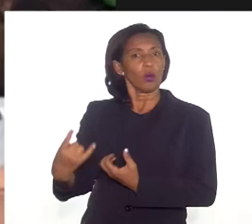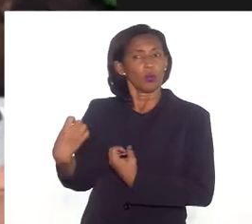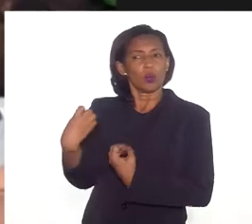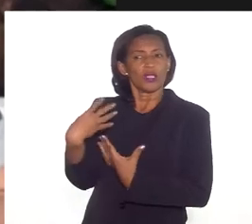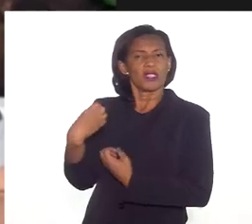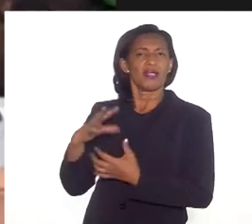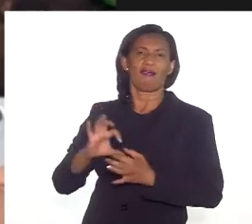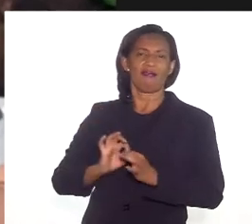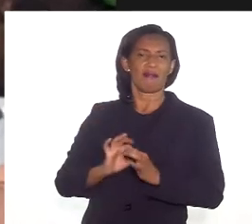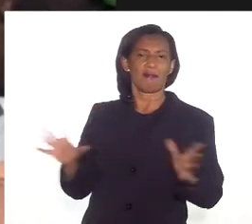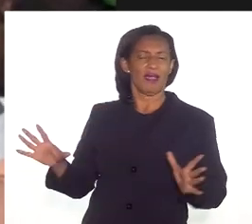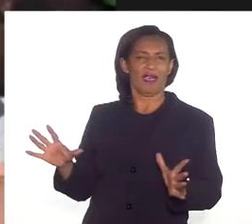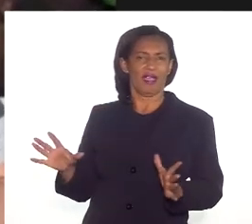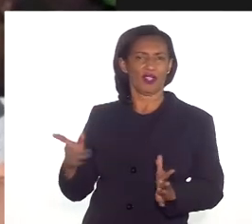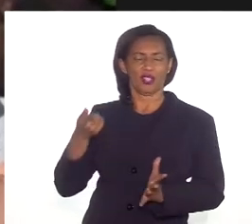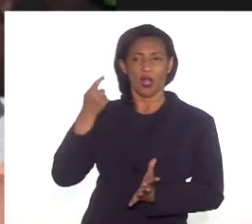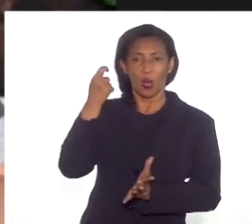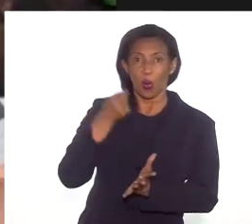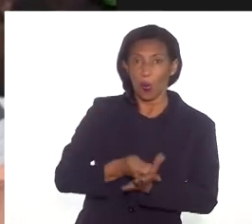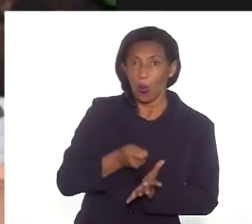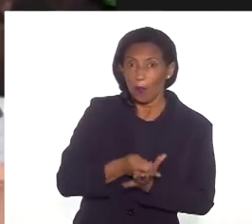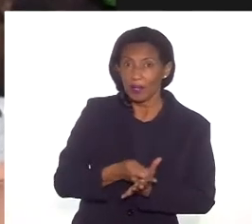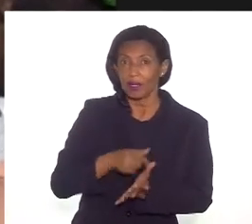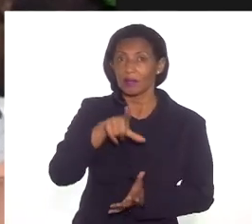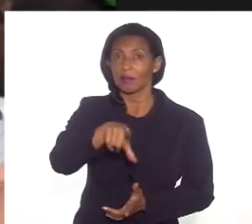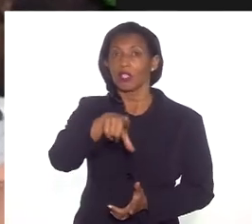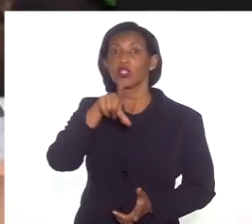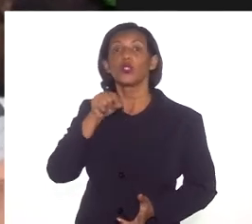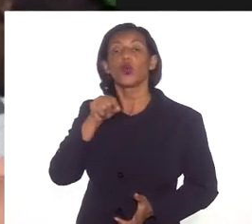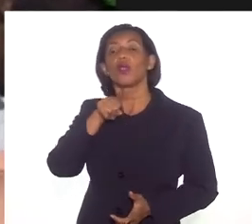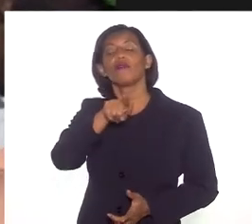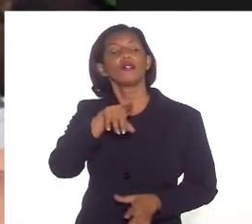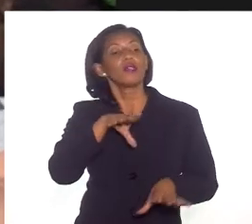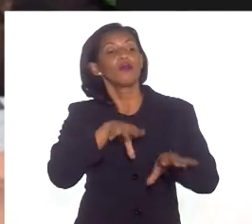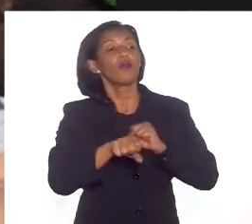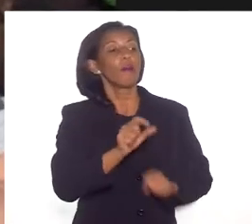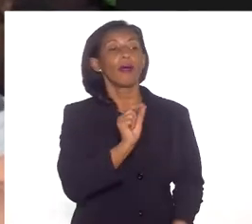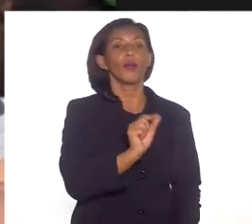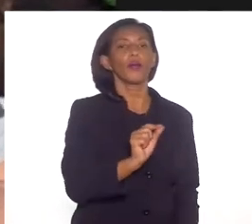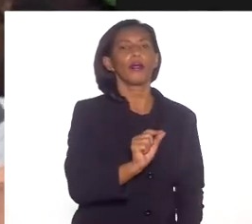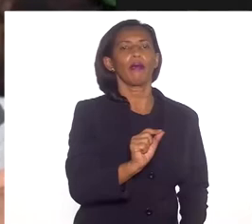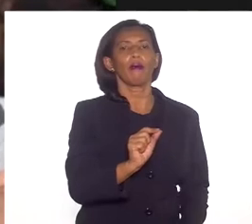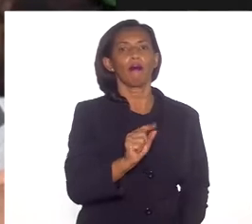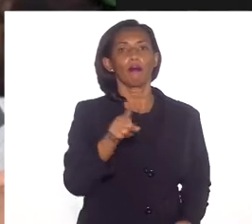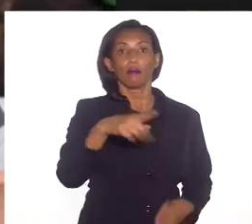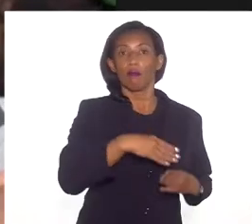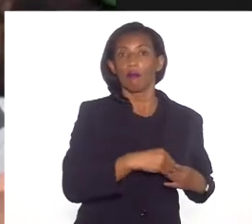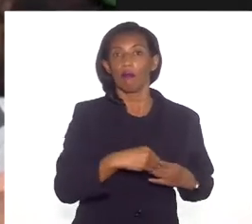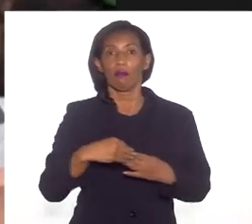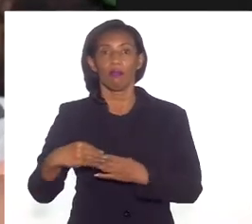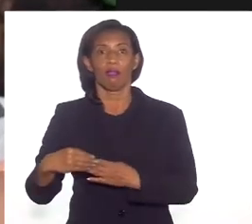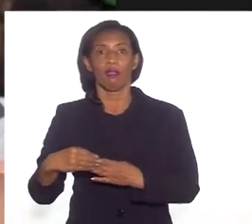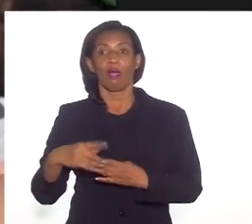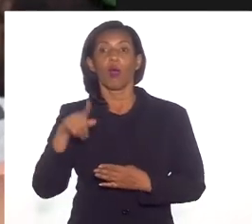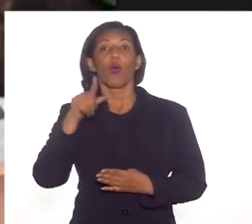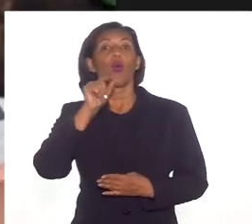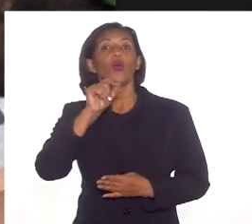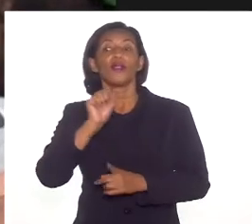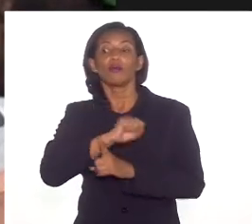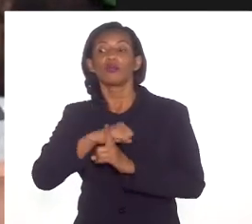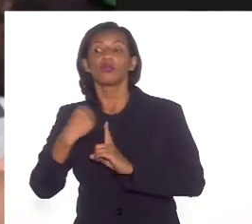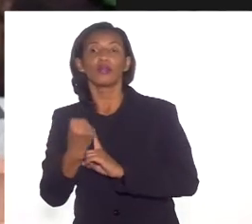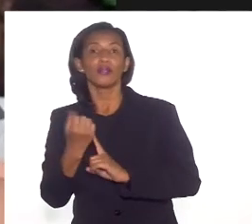educado para a liberdade, não é educado para escolher o que a gente quer ser. A gente acaba sendo levado a ser